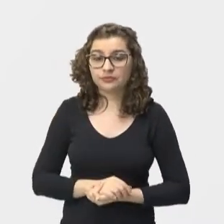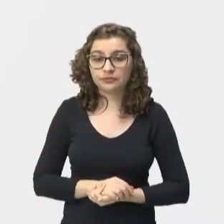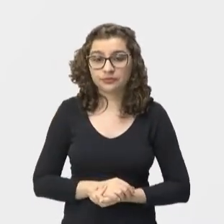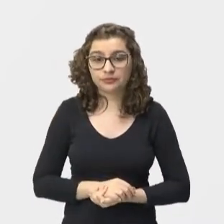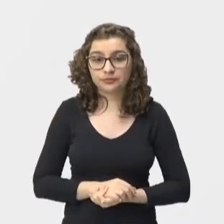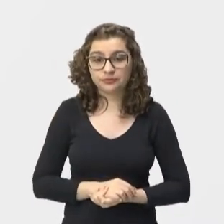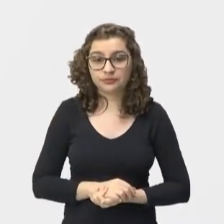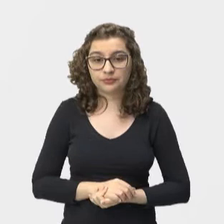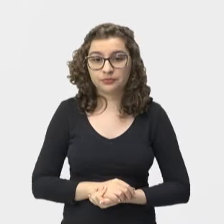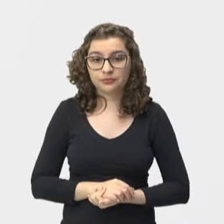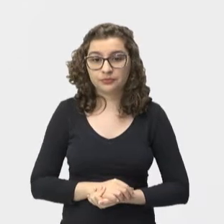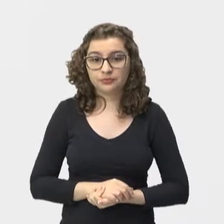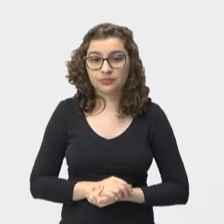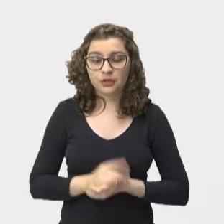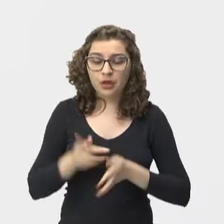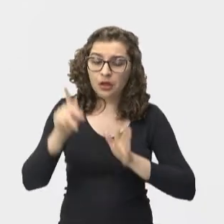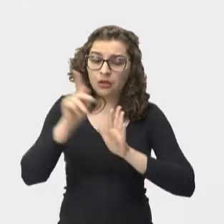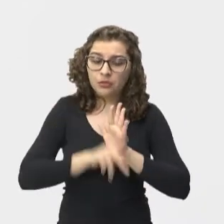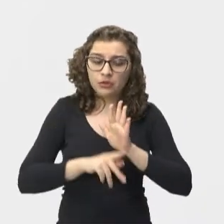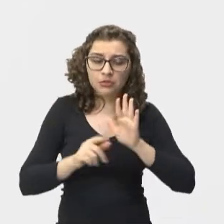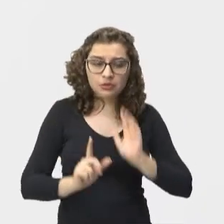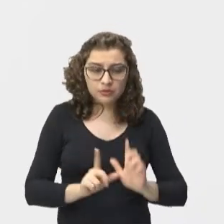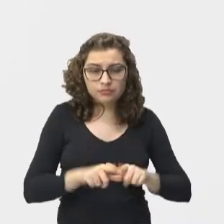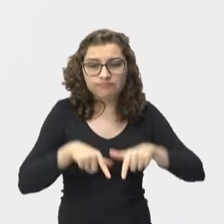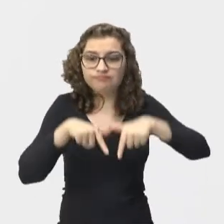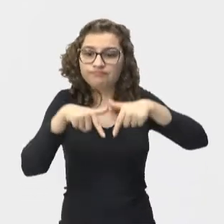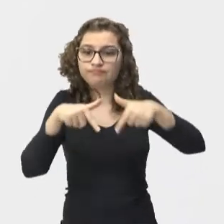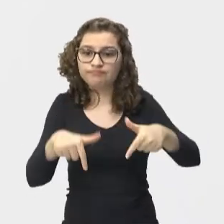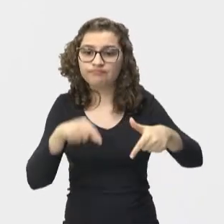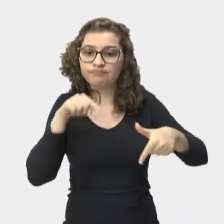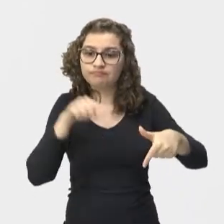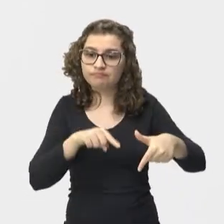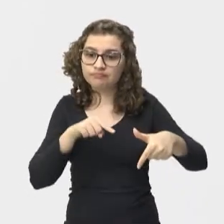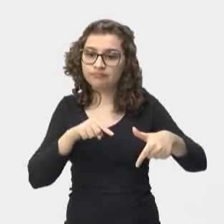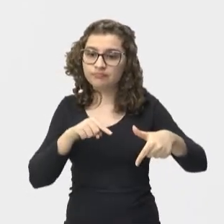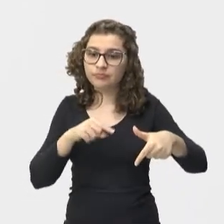vão criar ações para chegar lá